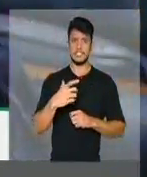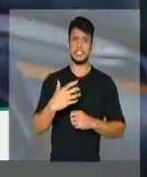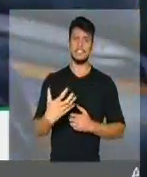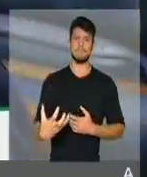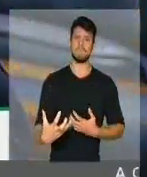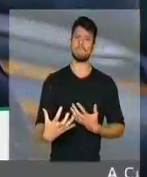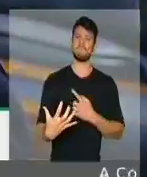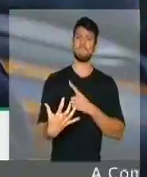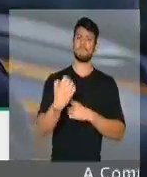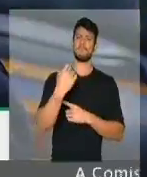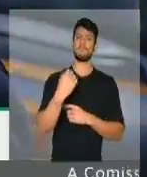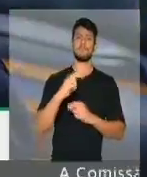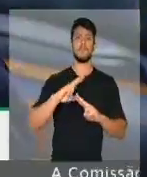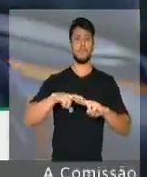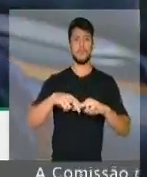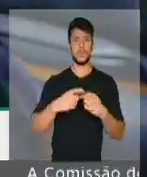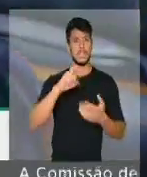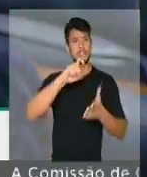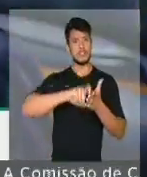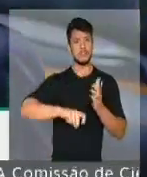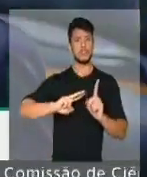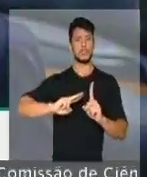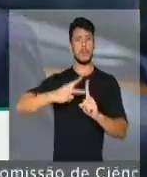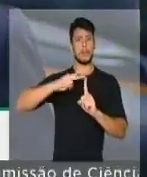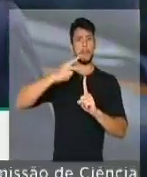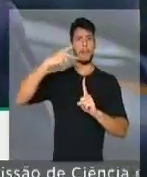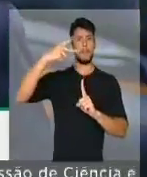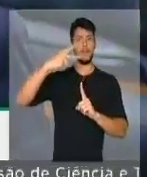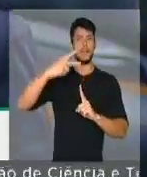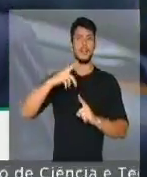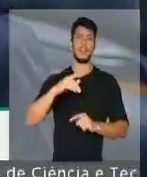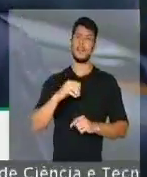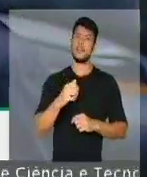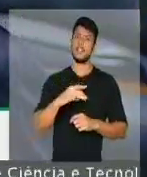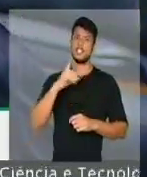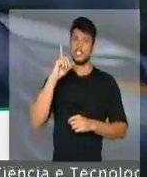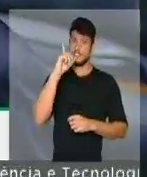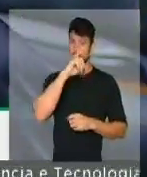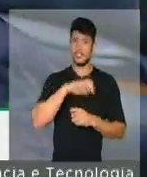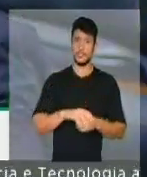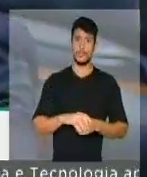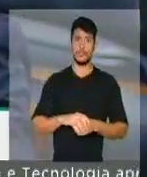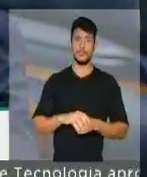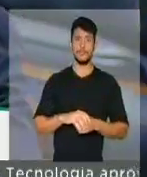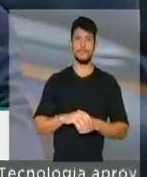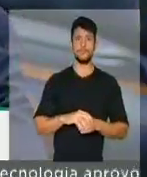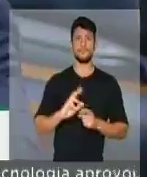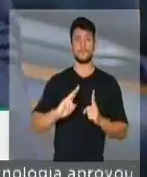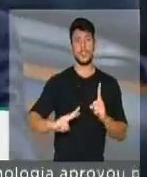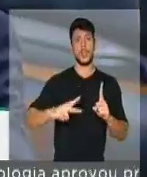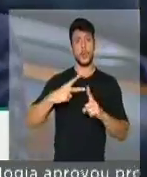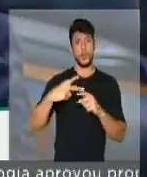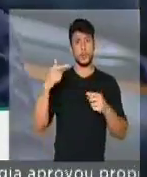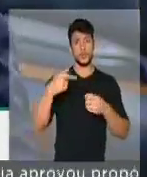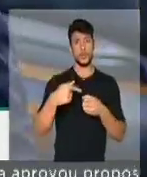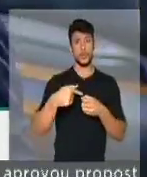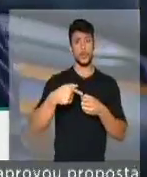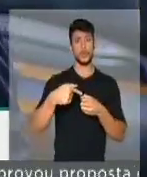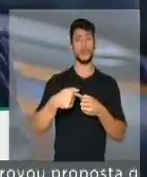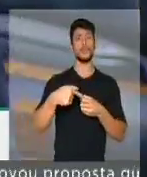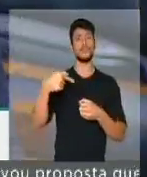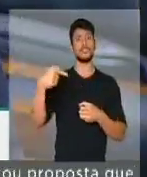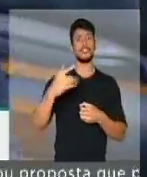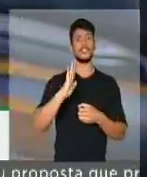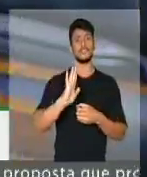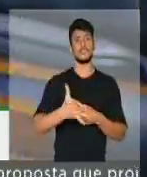abusivo de todos esses impostos, isso é uma tragédia. O aumento do combustível, o senhor Temer dobrou a alíquota